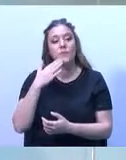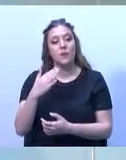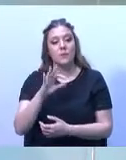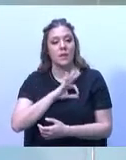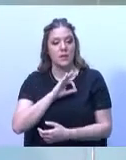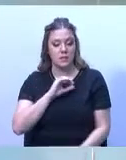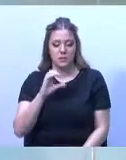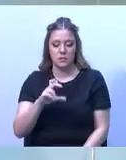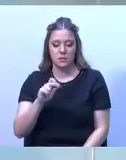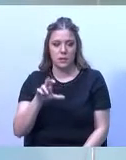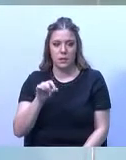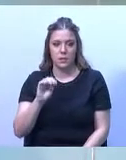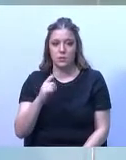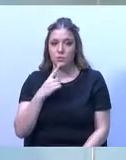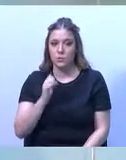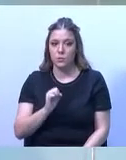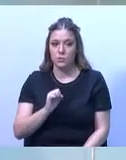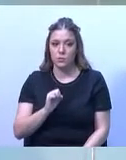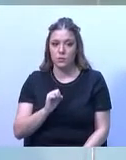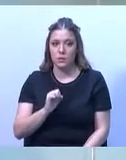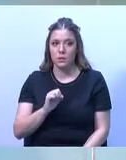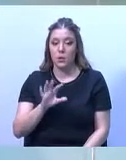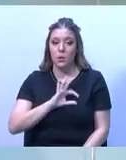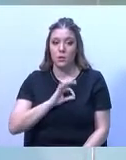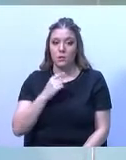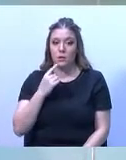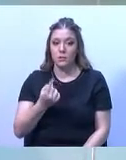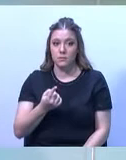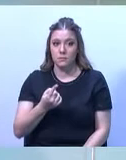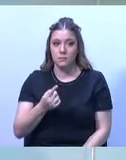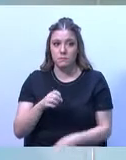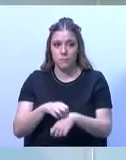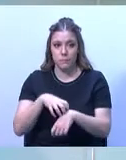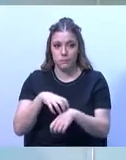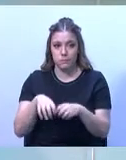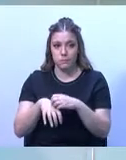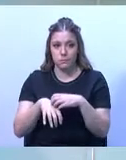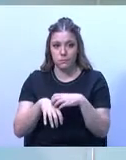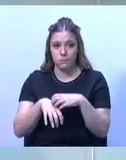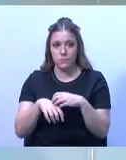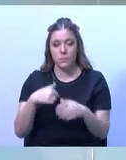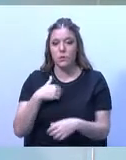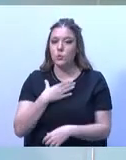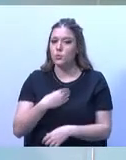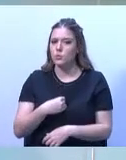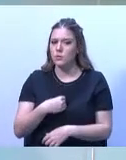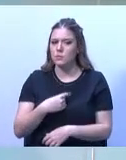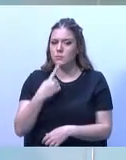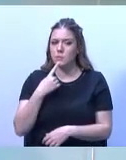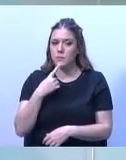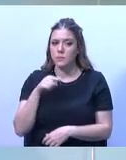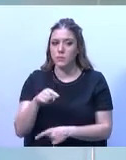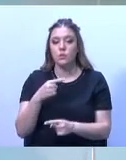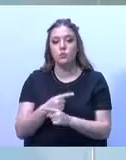Carlos, pela questão. O senhor disse, além de outras coisas, disse uns carocinhos, não é? E eu gostaria de esclarecer isso,